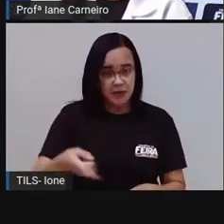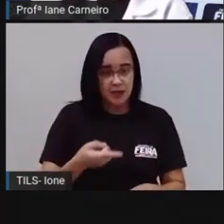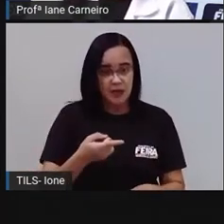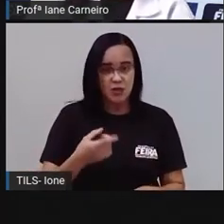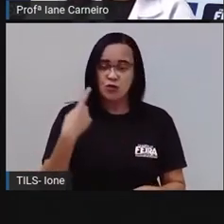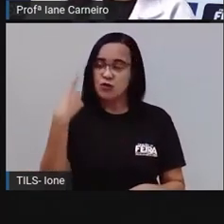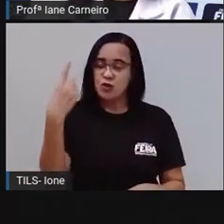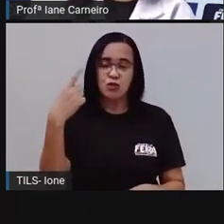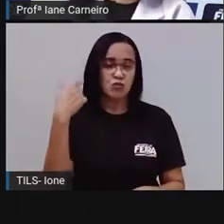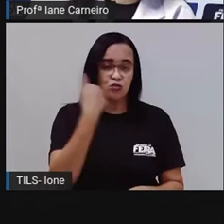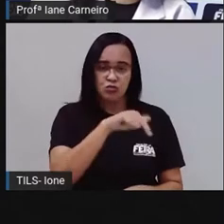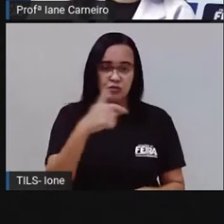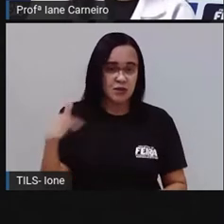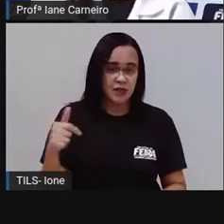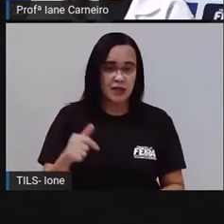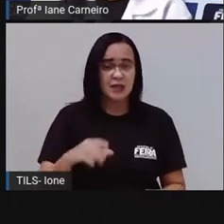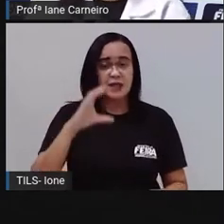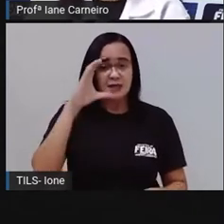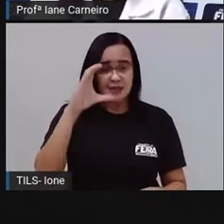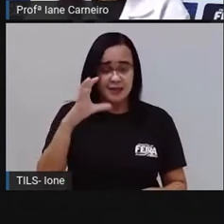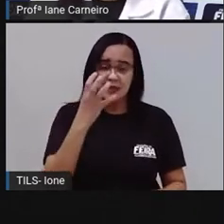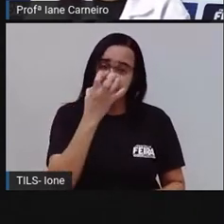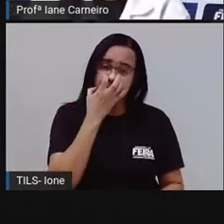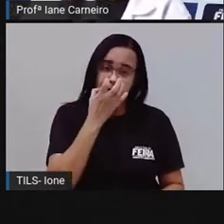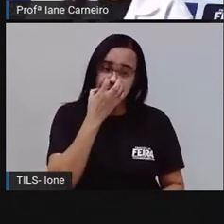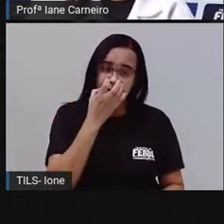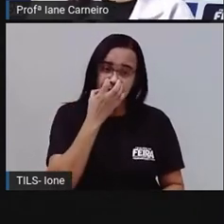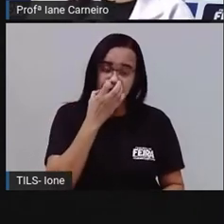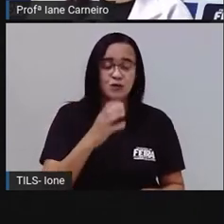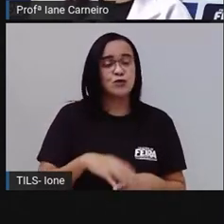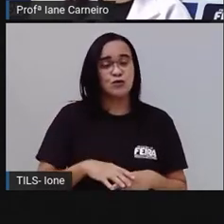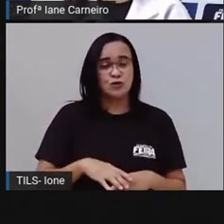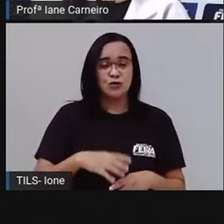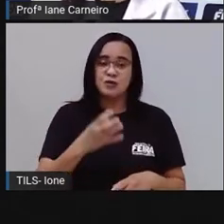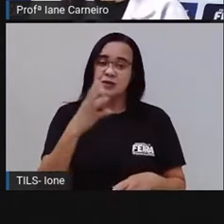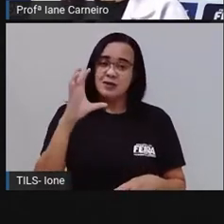cachorro, C de cobra, C de cenoura.